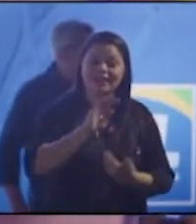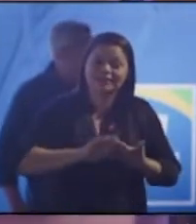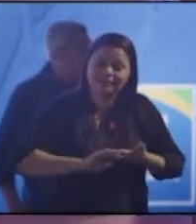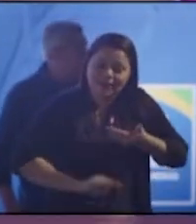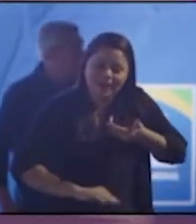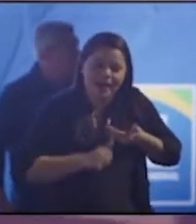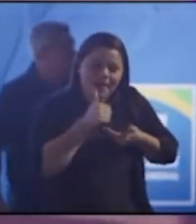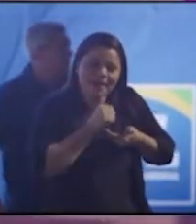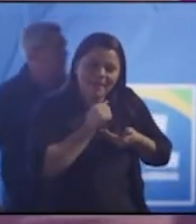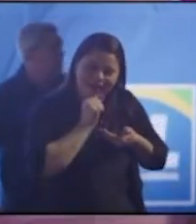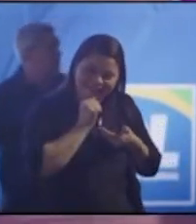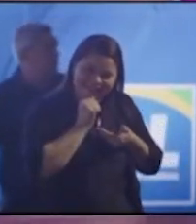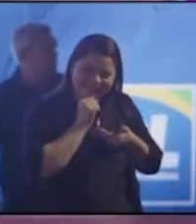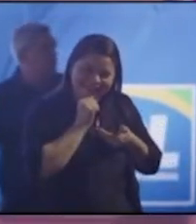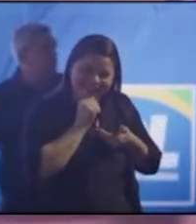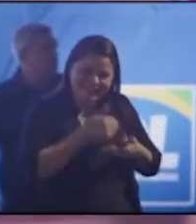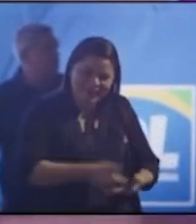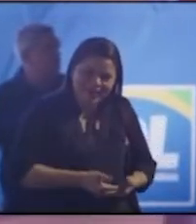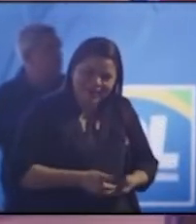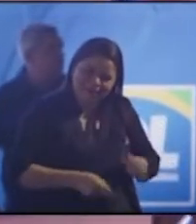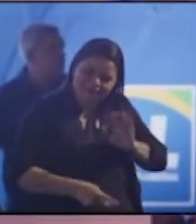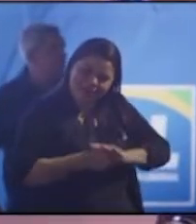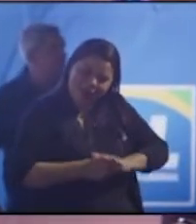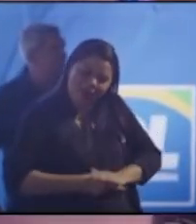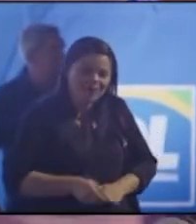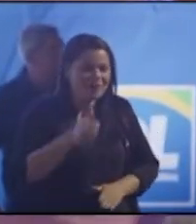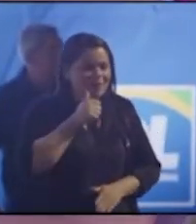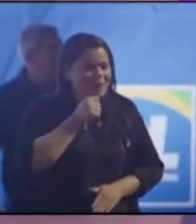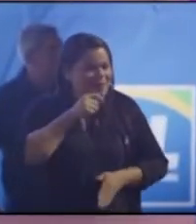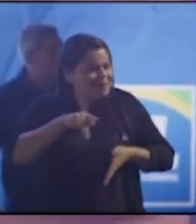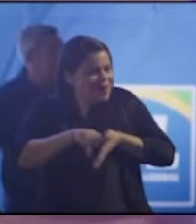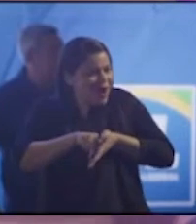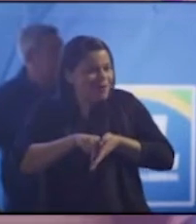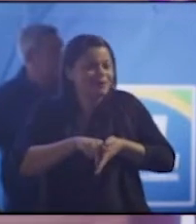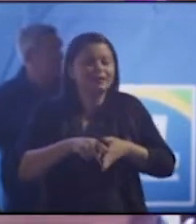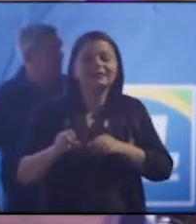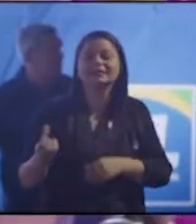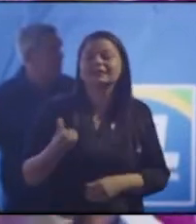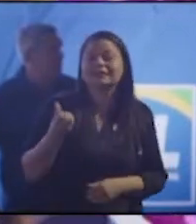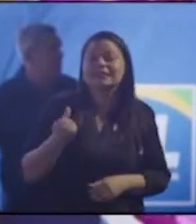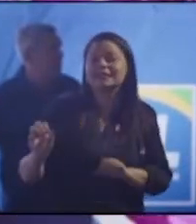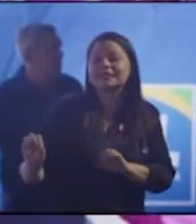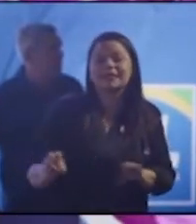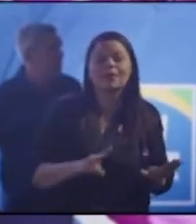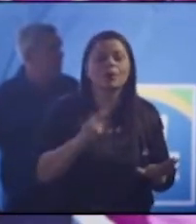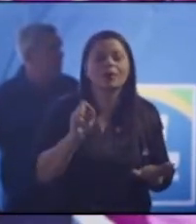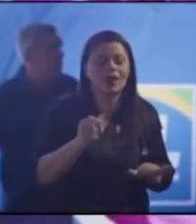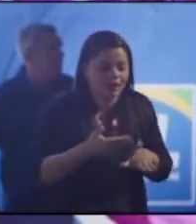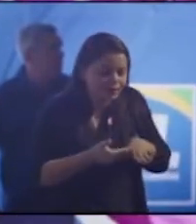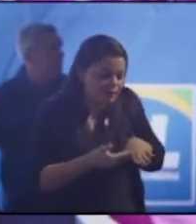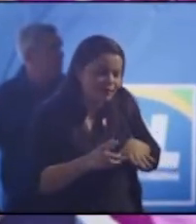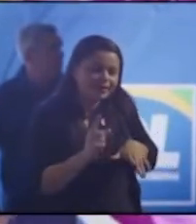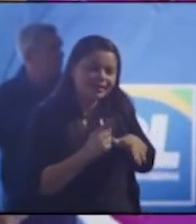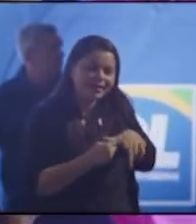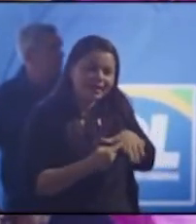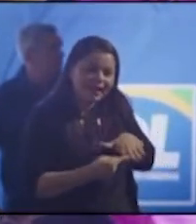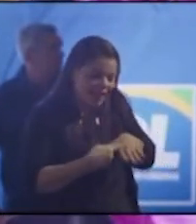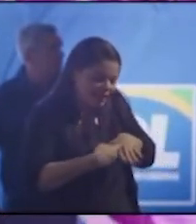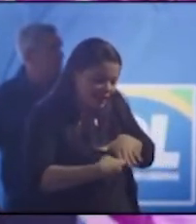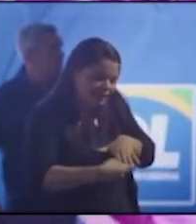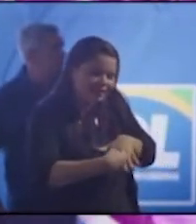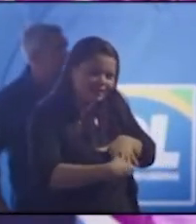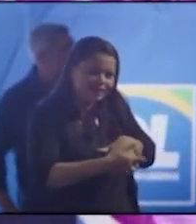mãe. Na semana 6, os dedos se desenvolvem. O cérebro é dividido em 3